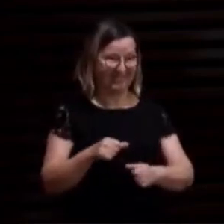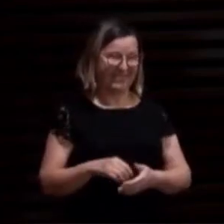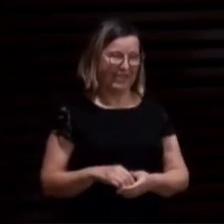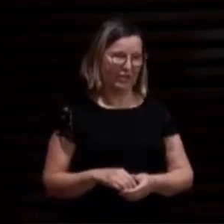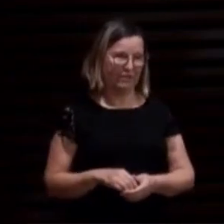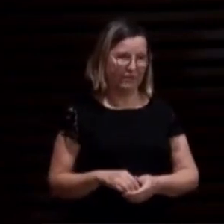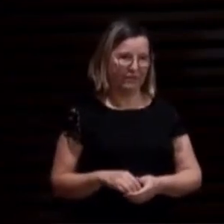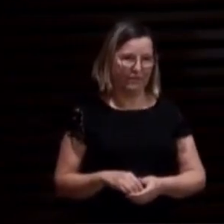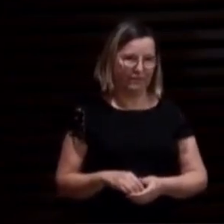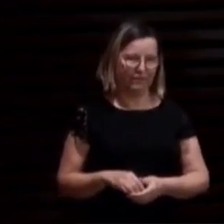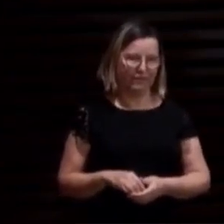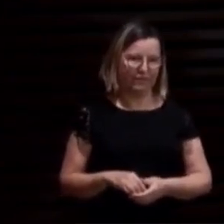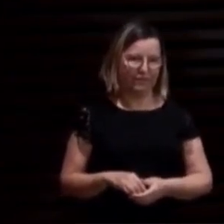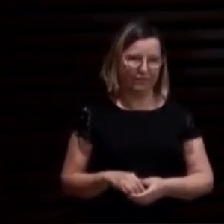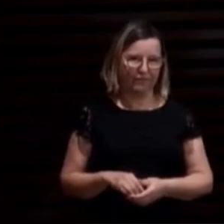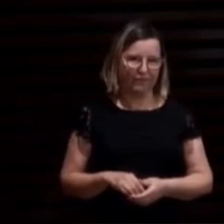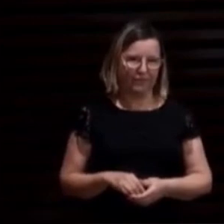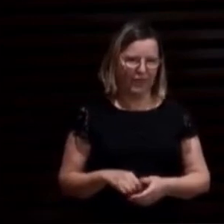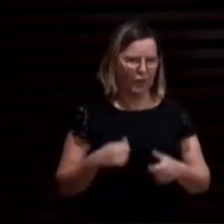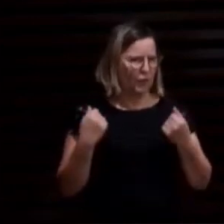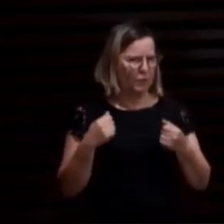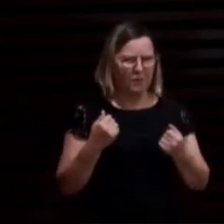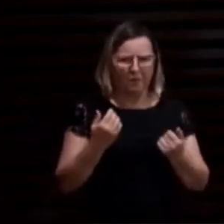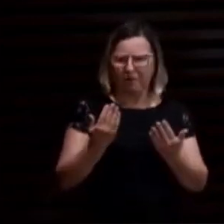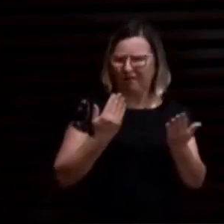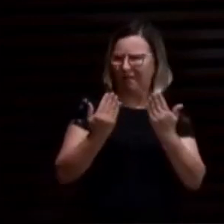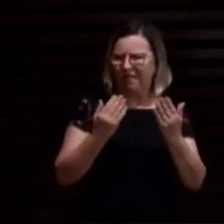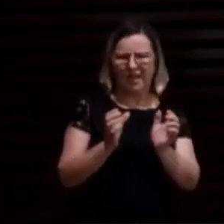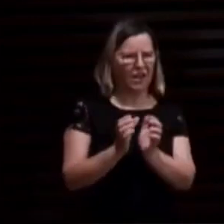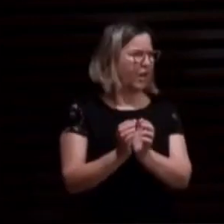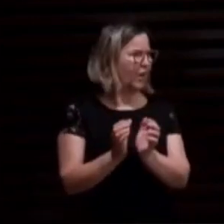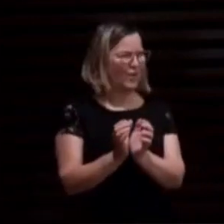Não precisou passar por uma psicoterapia de grupo,